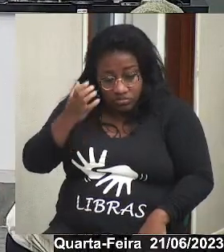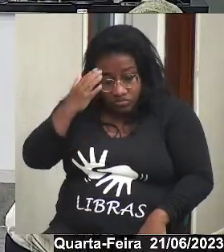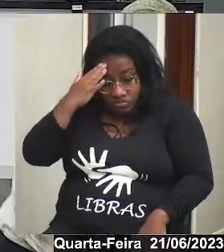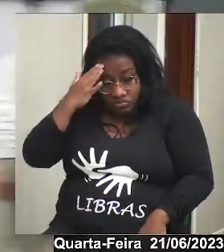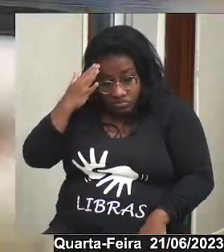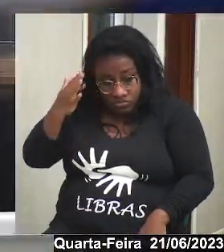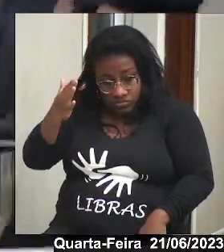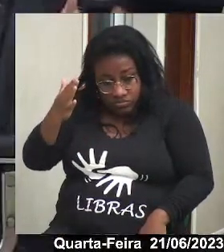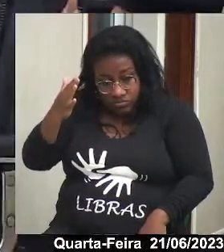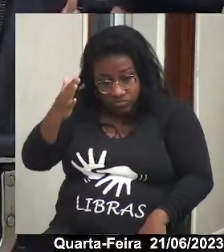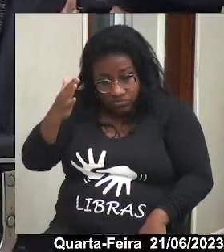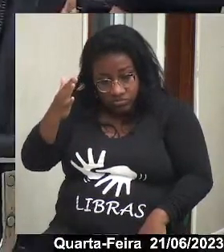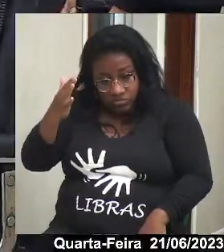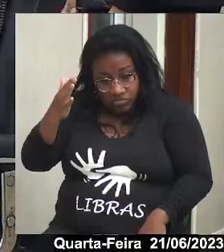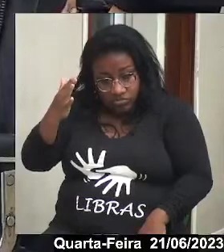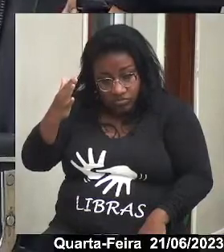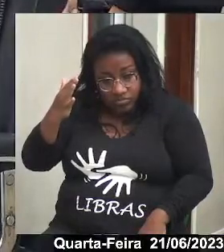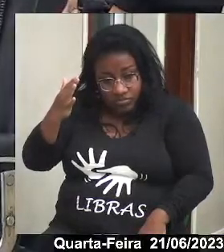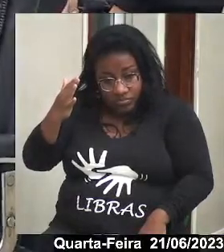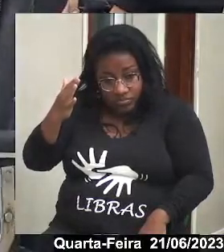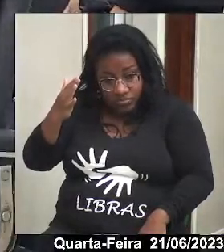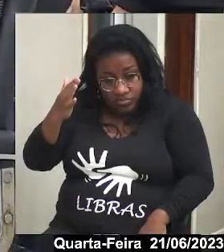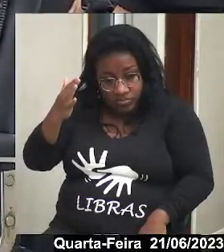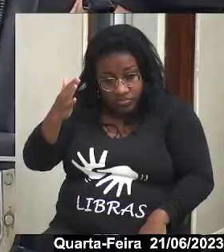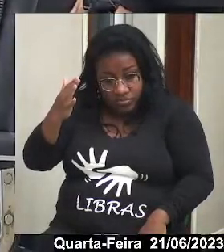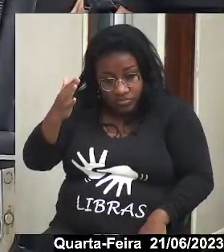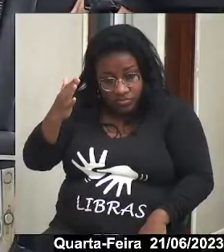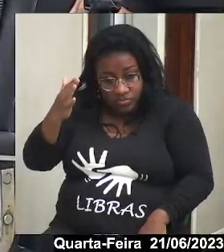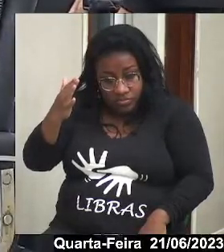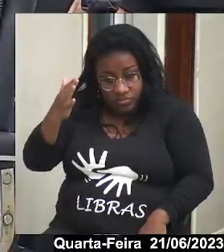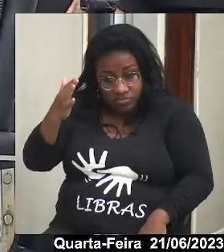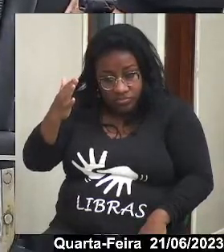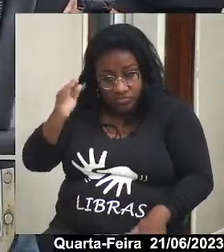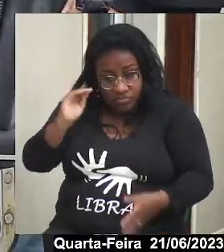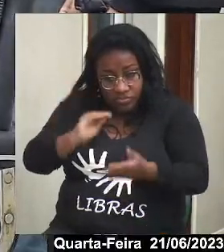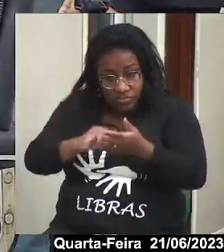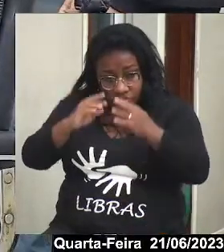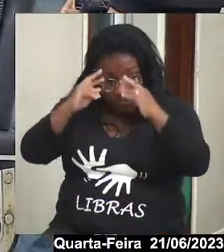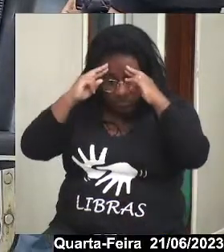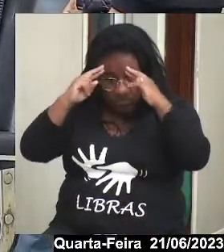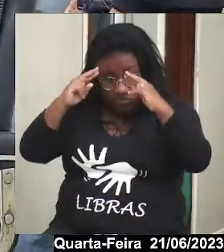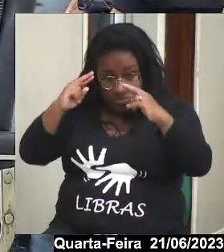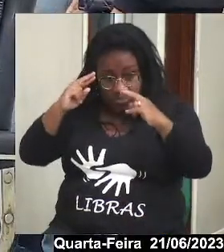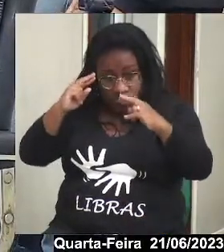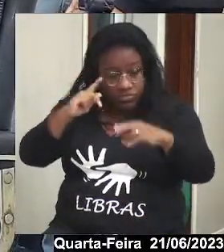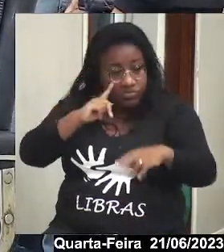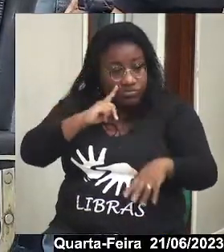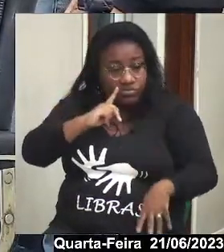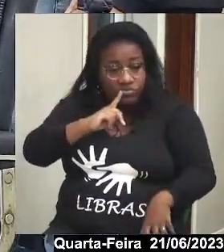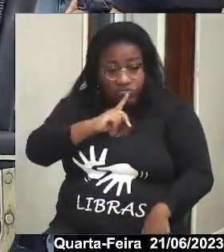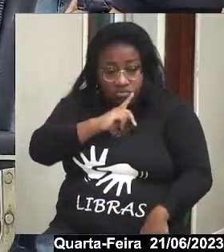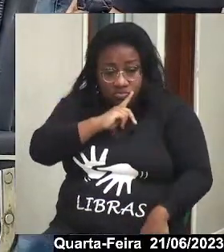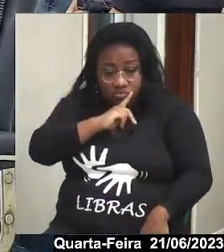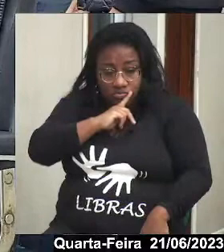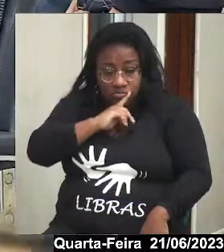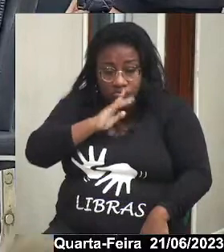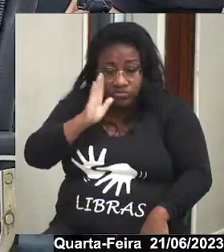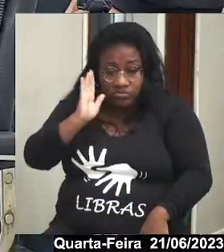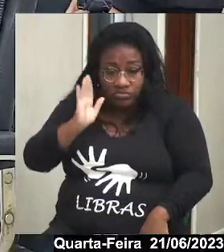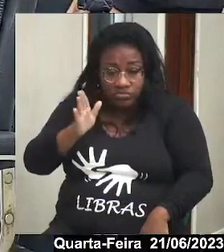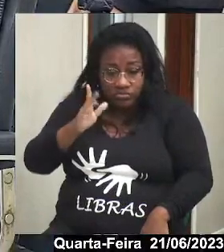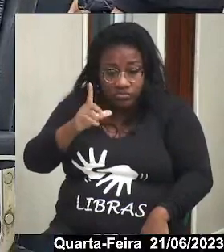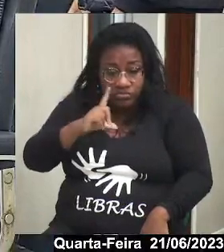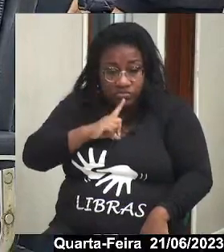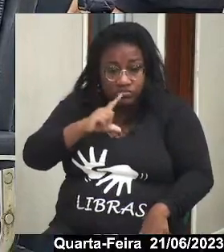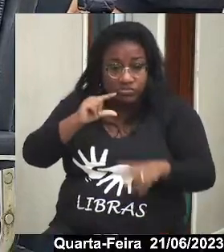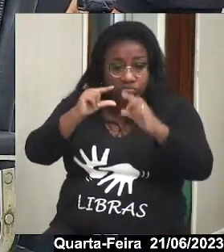primeiro agradecer o senhor pela justificativa de voto. Dizer que achei um desrespeito que o senhor acabou de fazer com o vereador Gideão, que já tinha uma moção